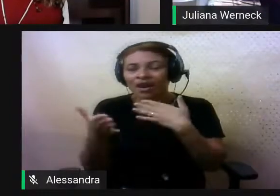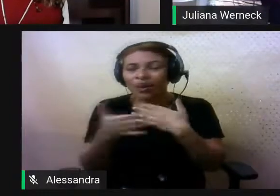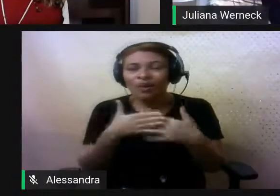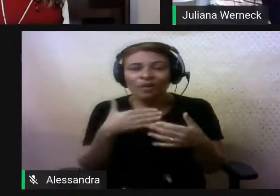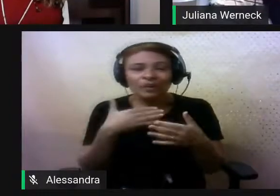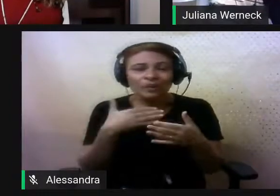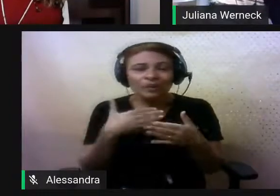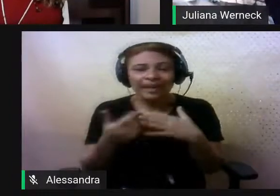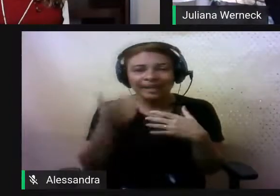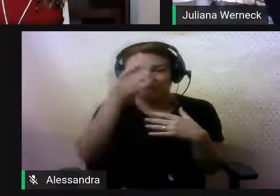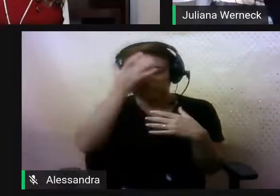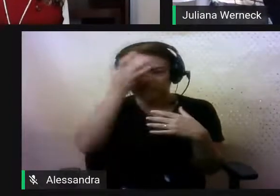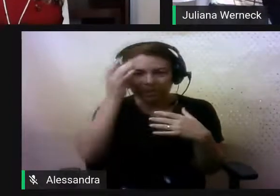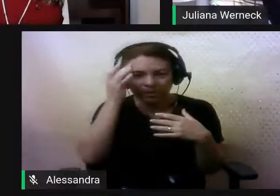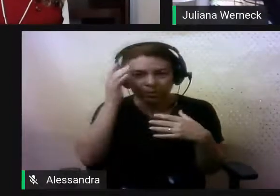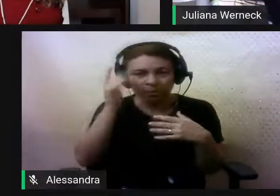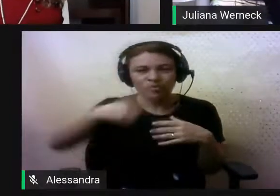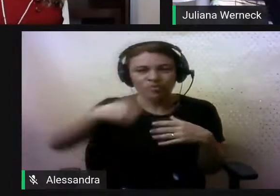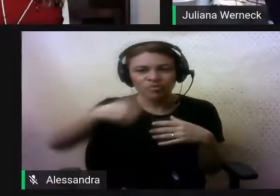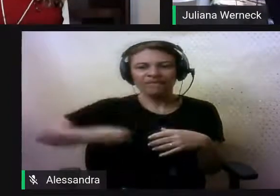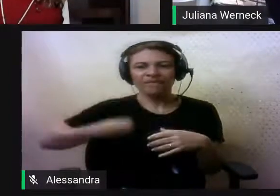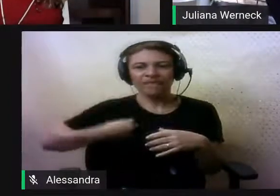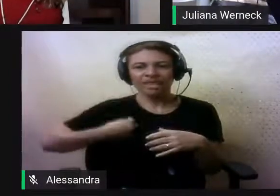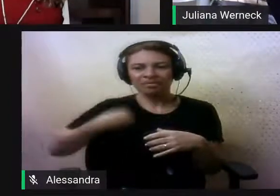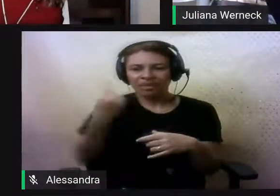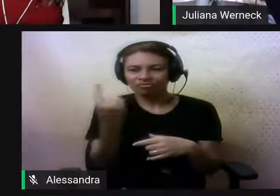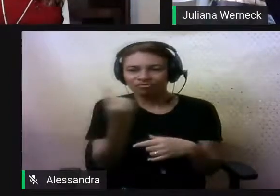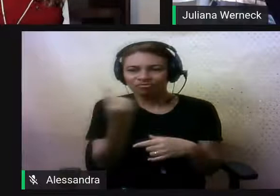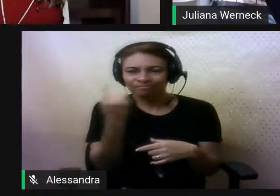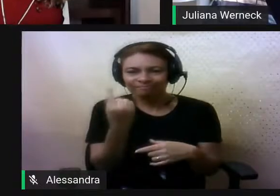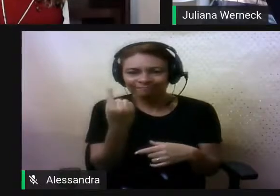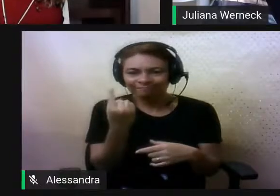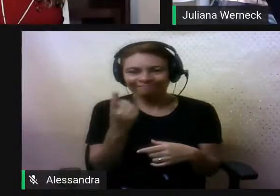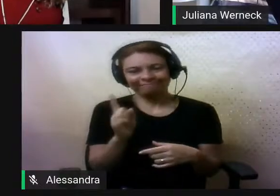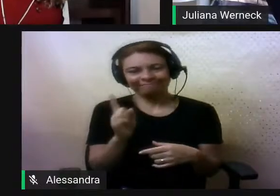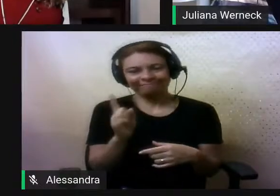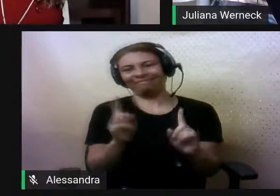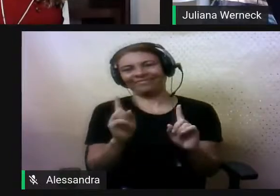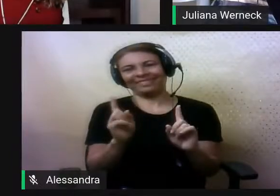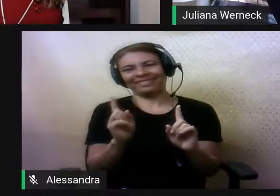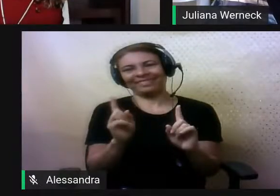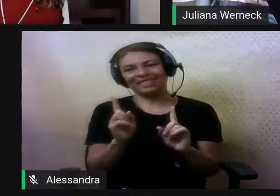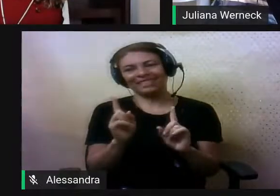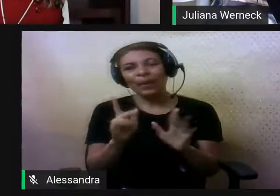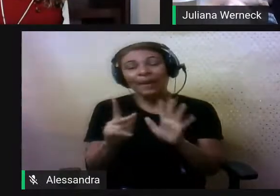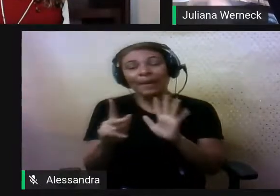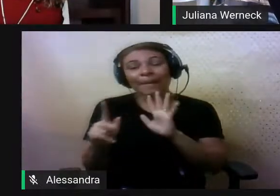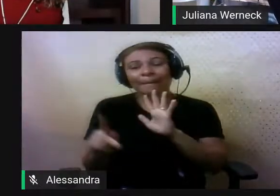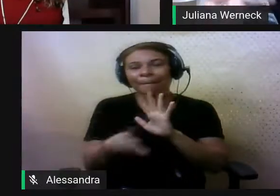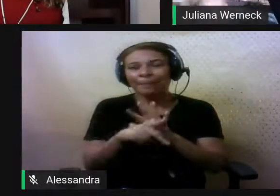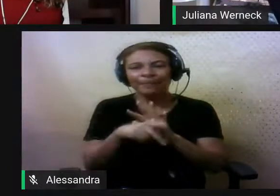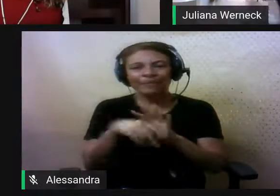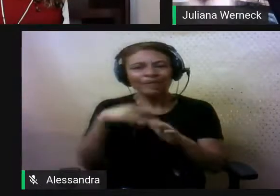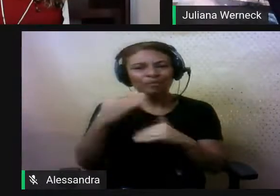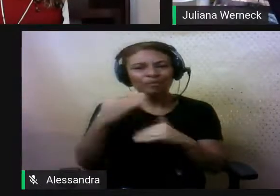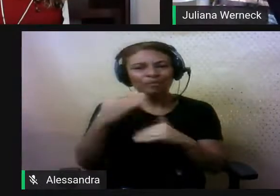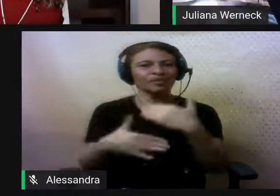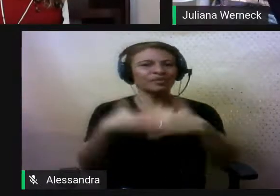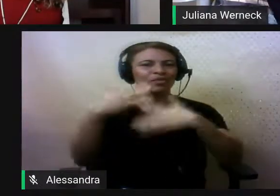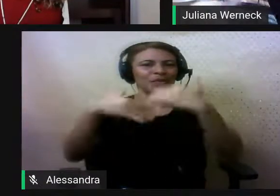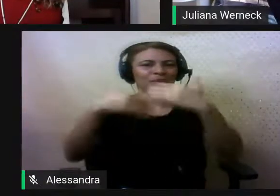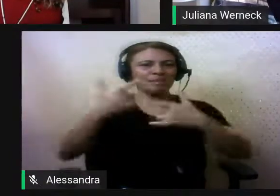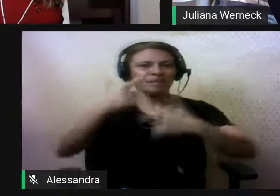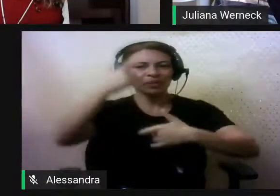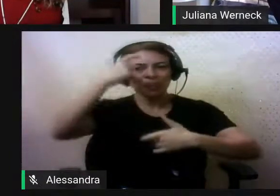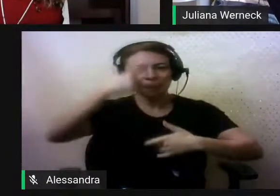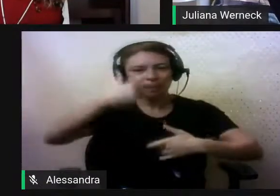um, né? A gente não vive só, né? Então, acho que faz parte também desse desenvolvimento